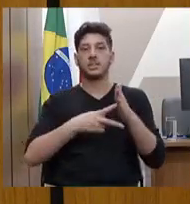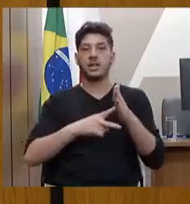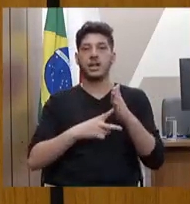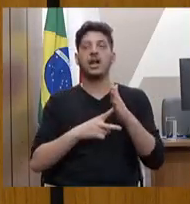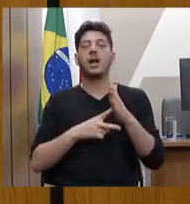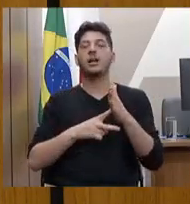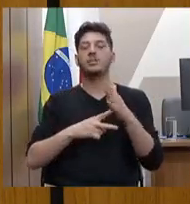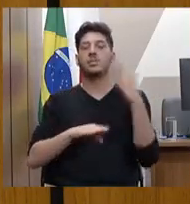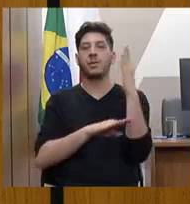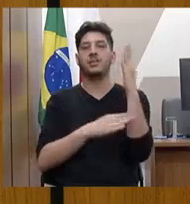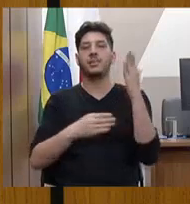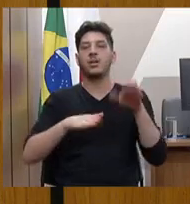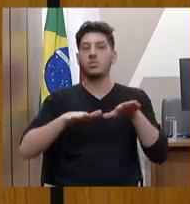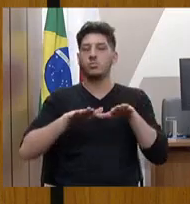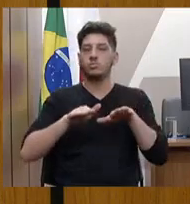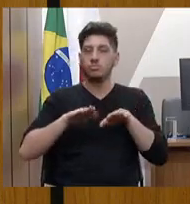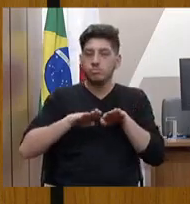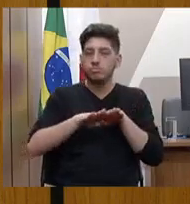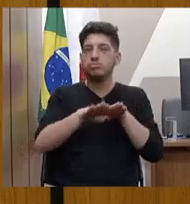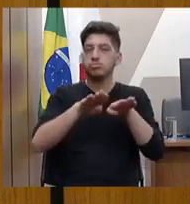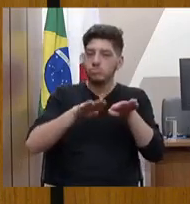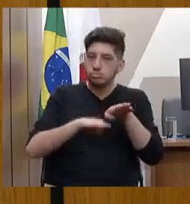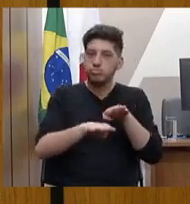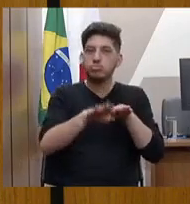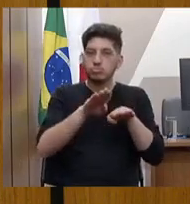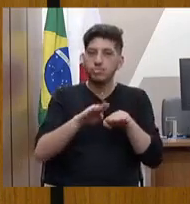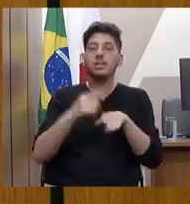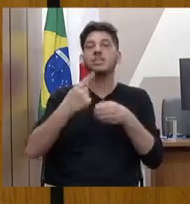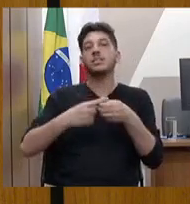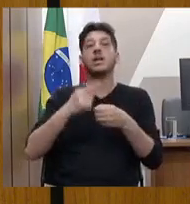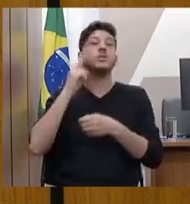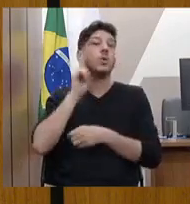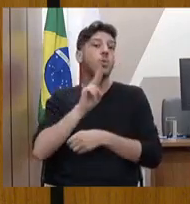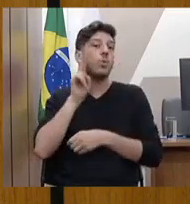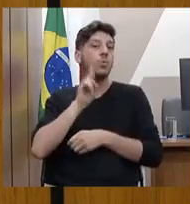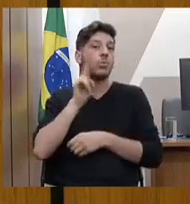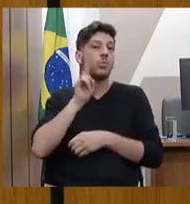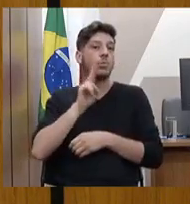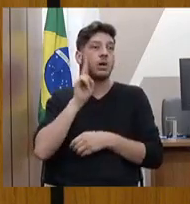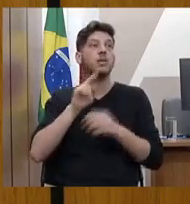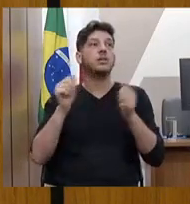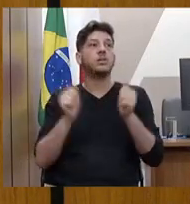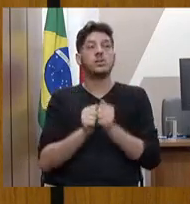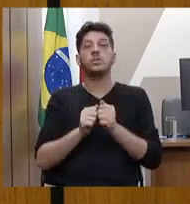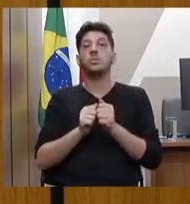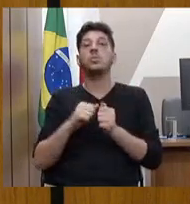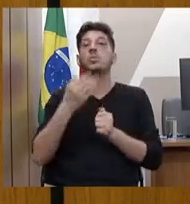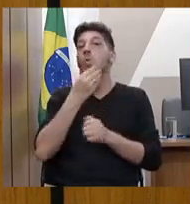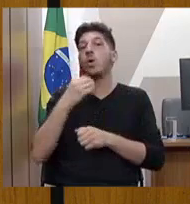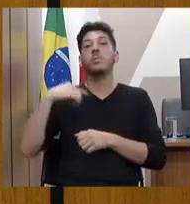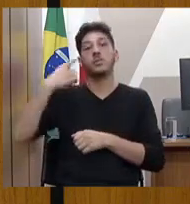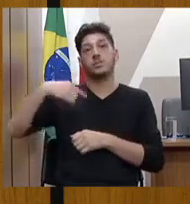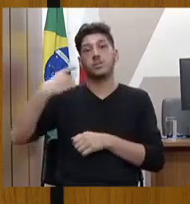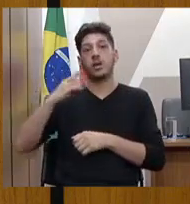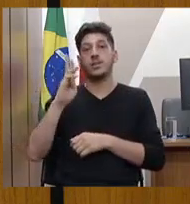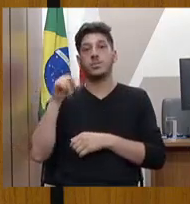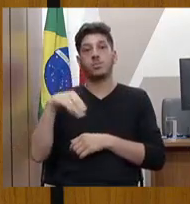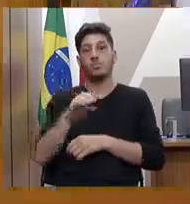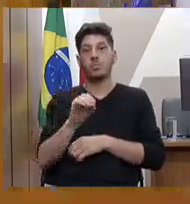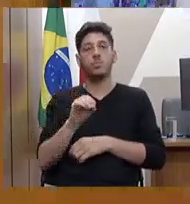que também dividirá essa apresentação com o Dr Bruno esquisito de Oliveira que é advogado do sindicato Boa